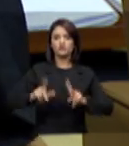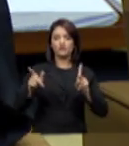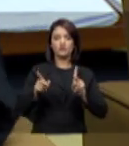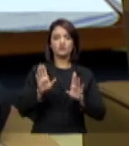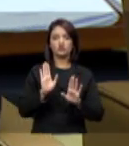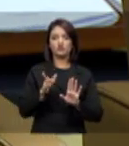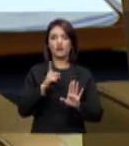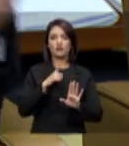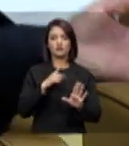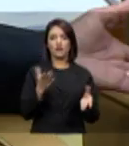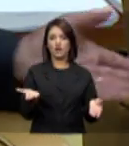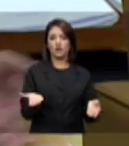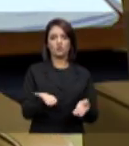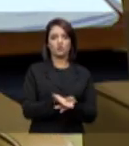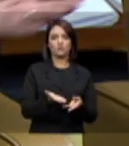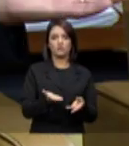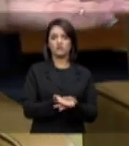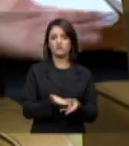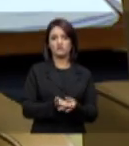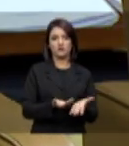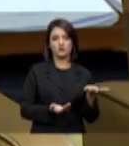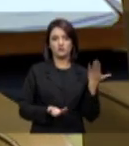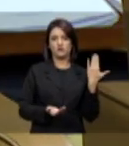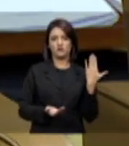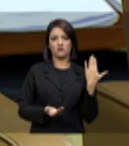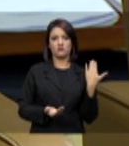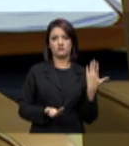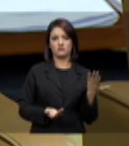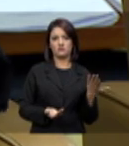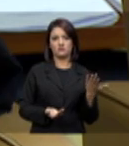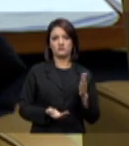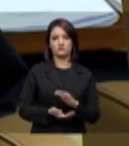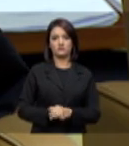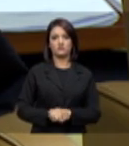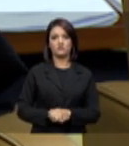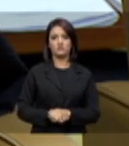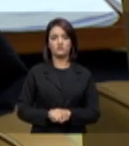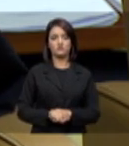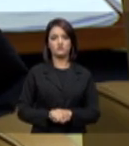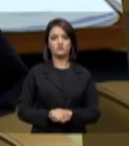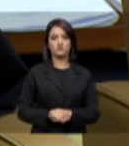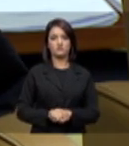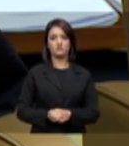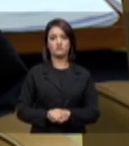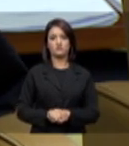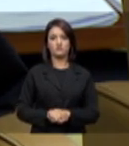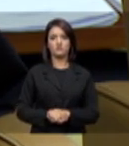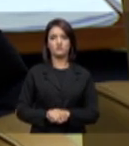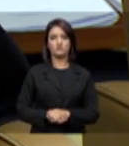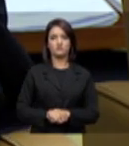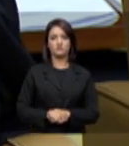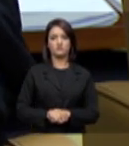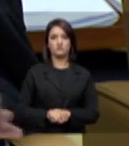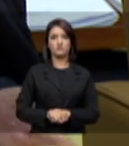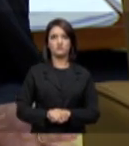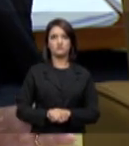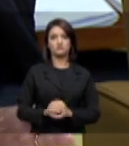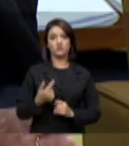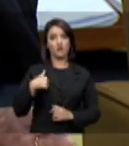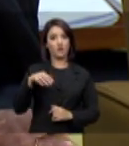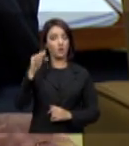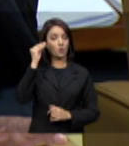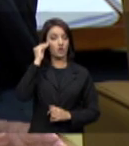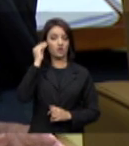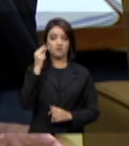inclusive no processo consideradas as balizas objetivos ah entendi que